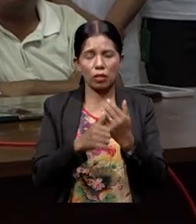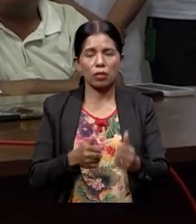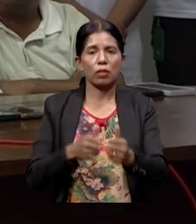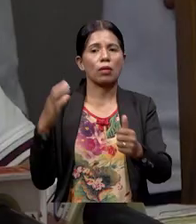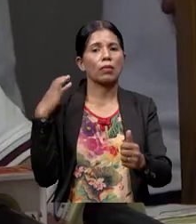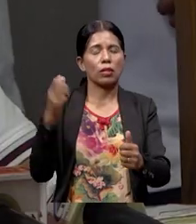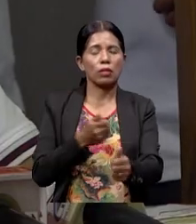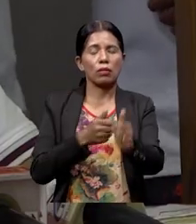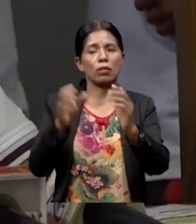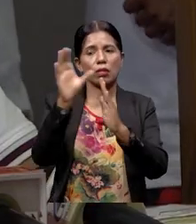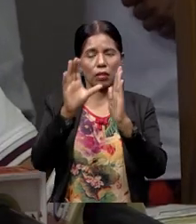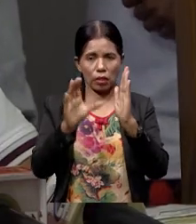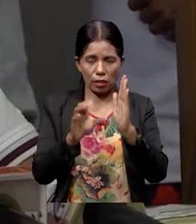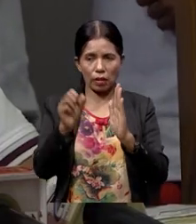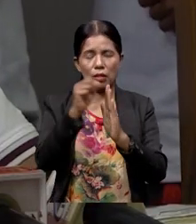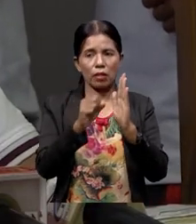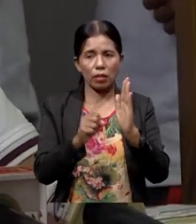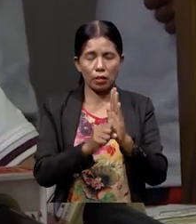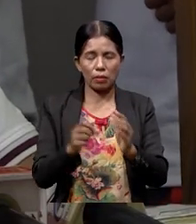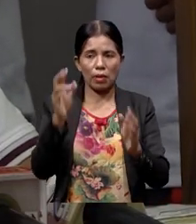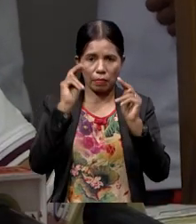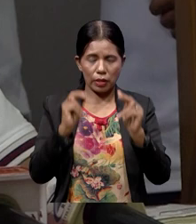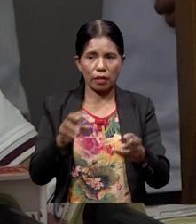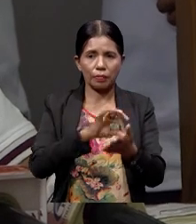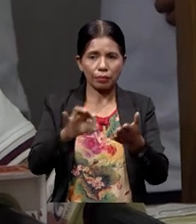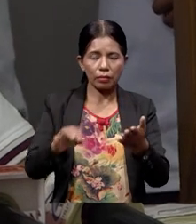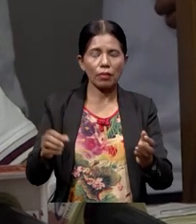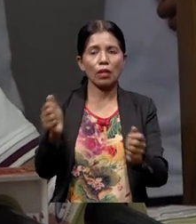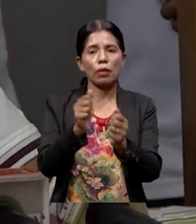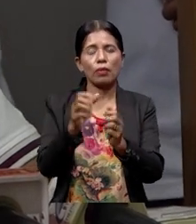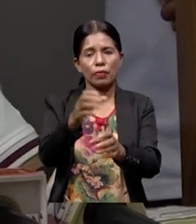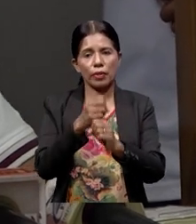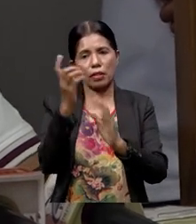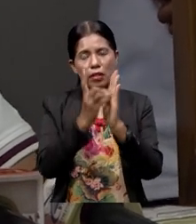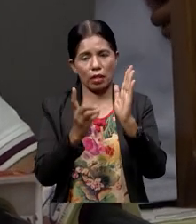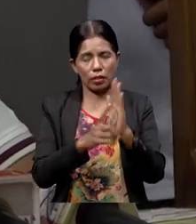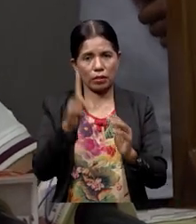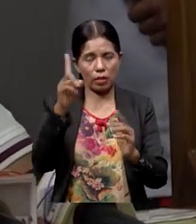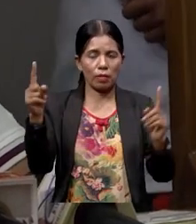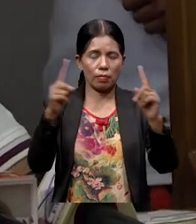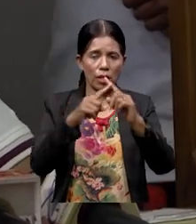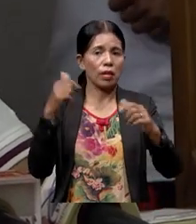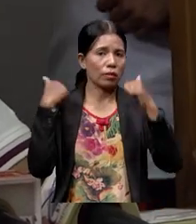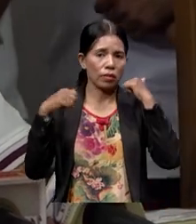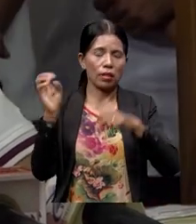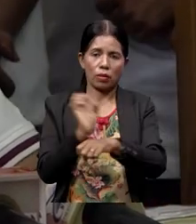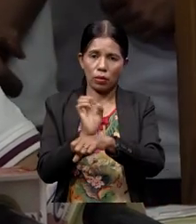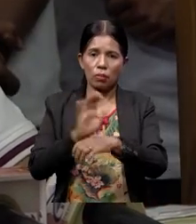Rássic, Câmara do Comércio precisa registrar, não cria base de dados ida, para atividade econômica ser estimular